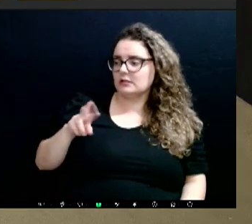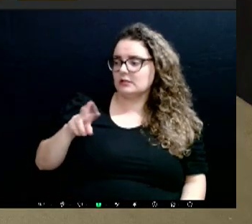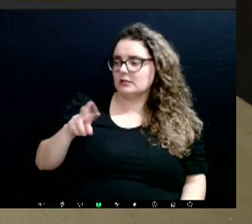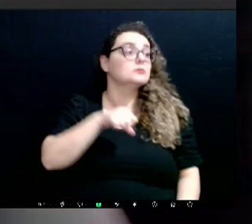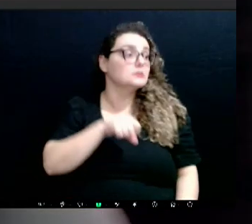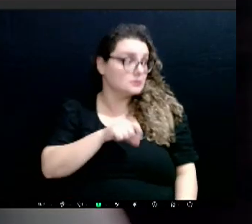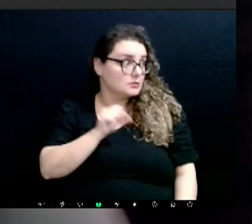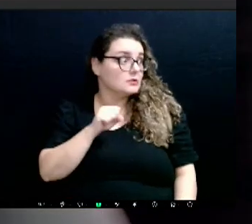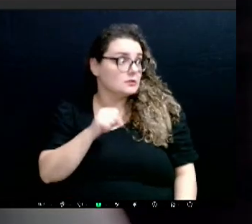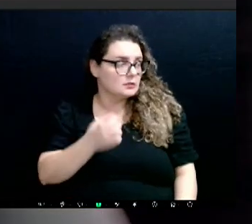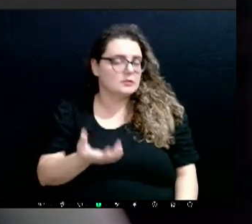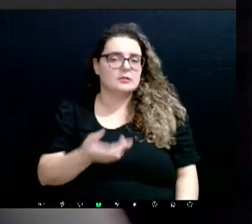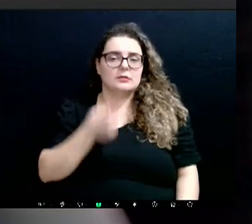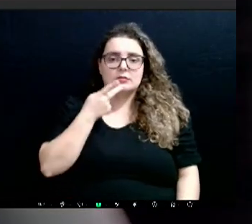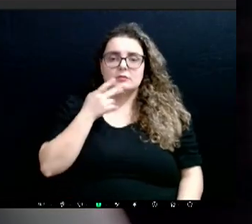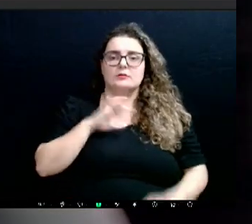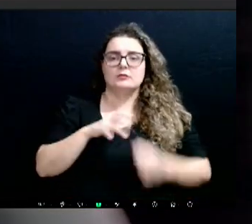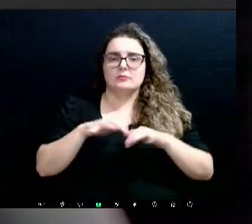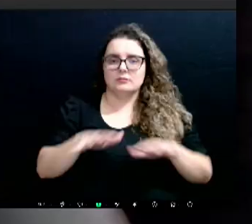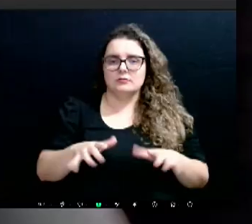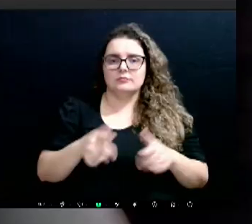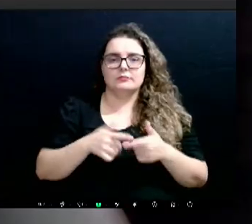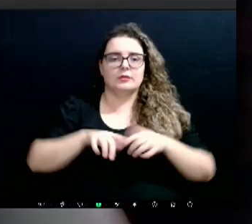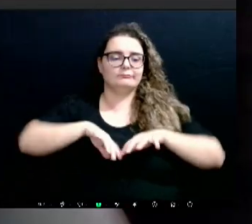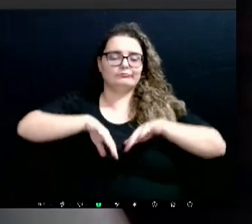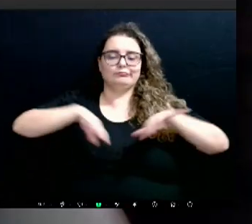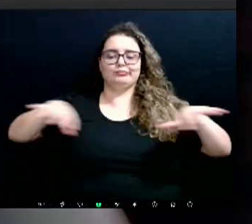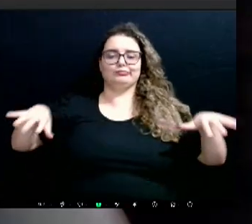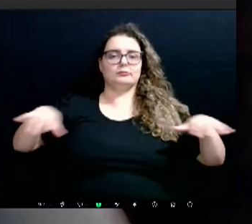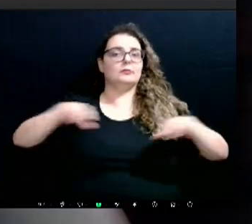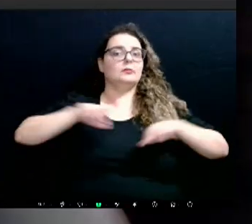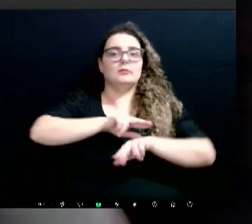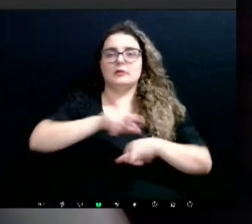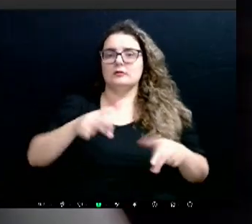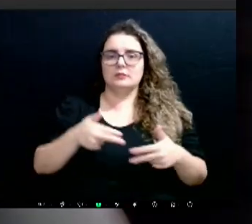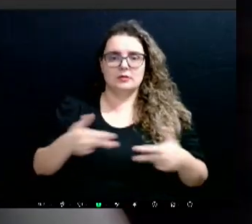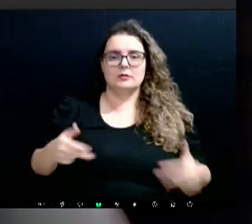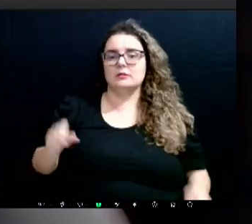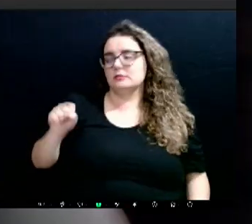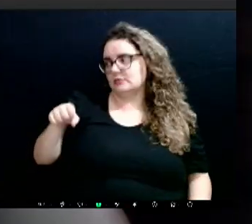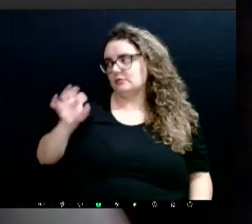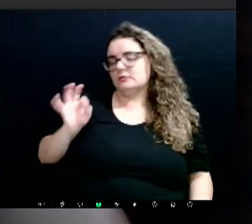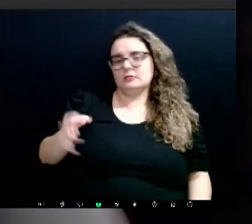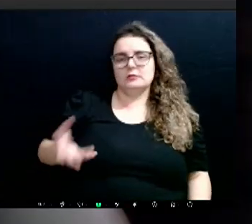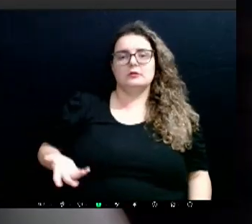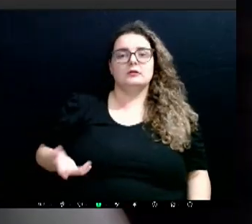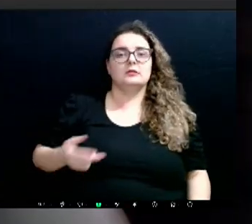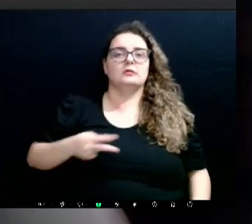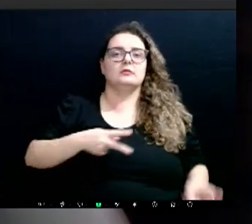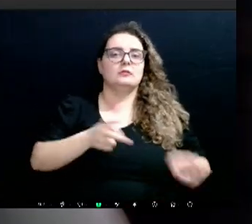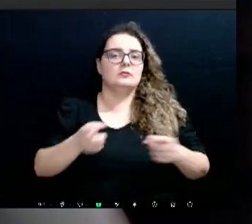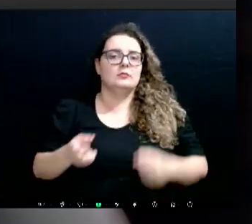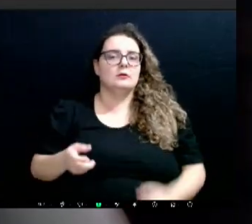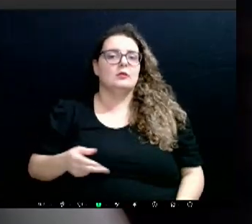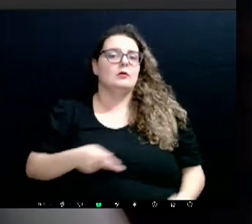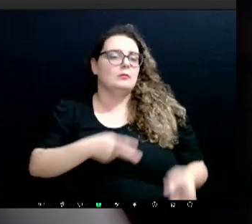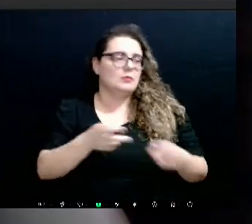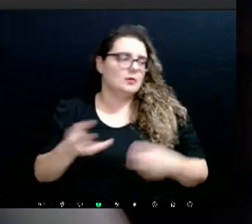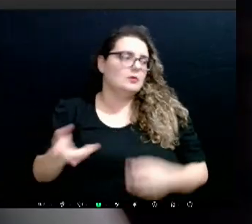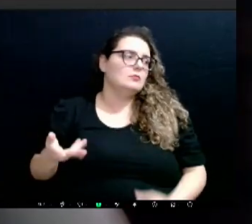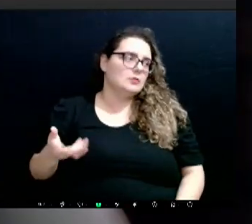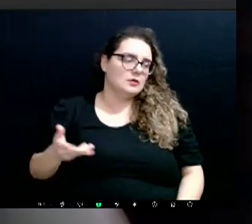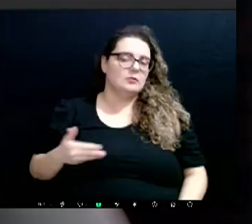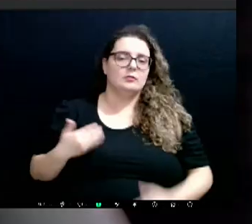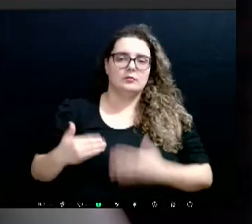fala da pandemia, ela foi um divisor de águas para muitas coisas. Verdade. Então, realmente, a gente percebe que acelerou muito esse processo na pandemia para